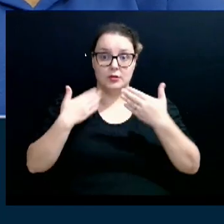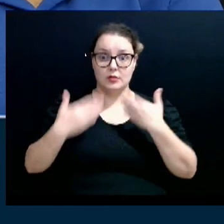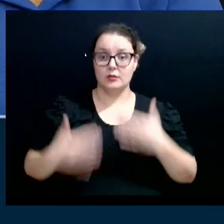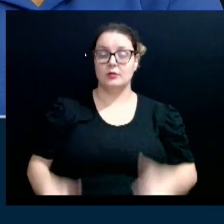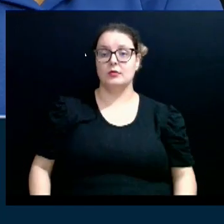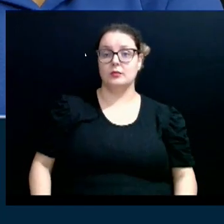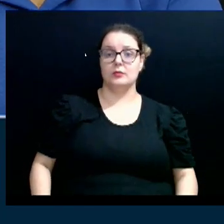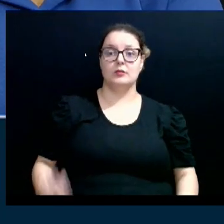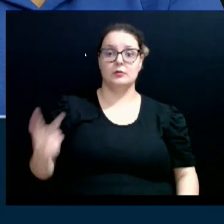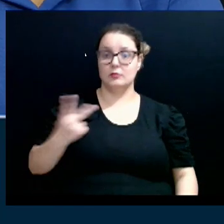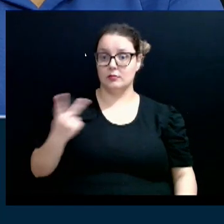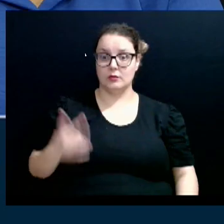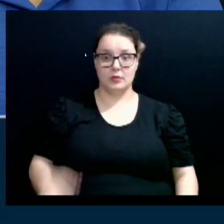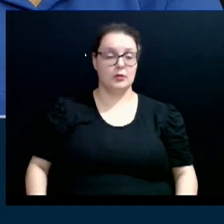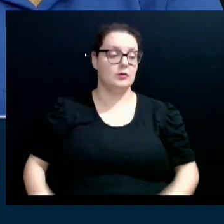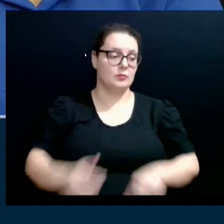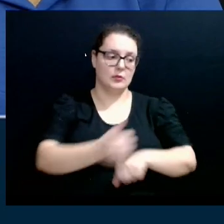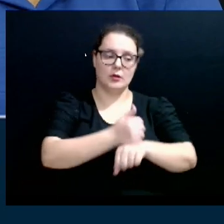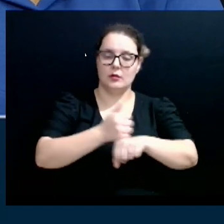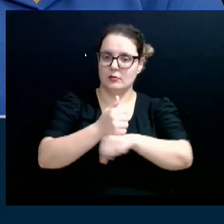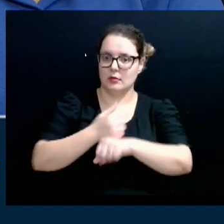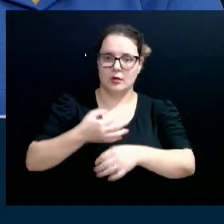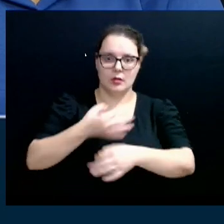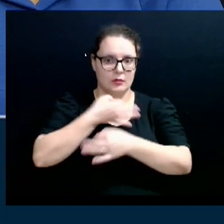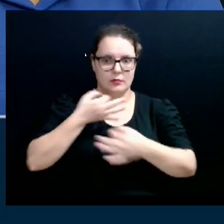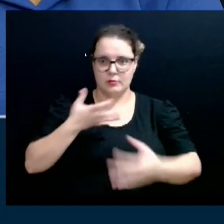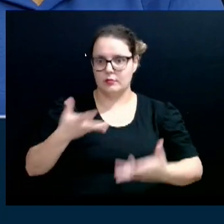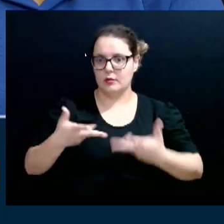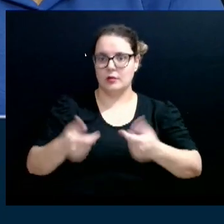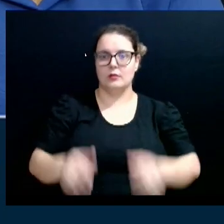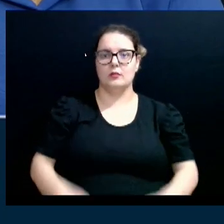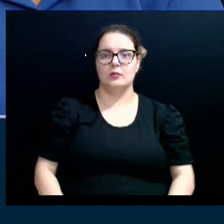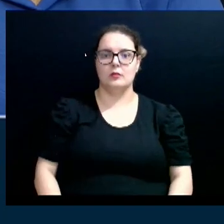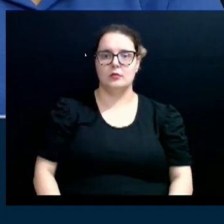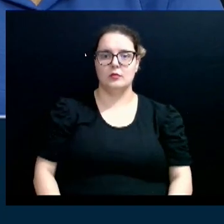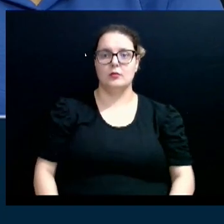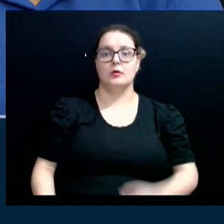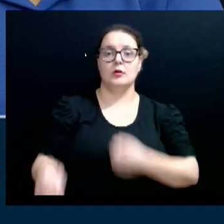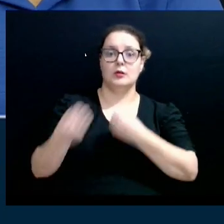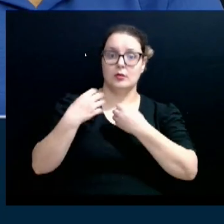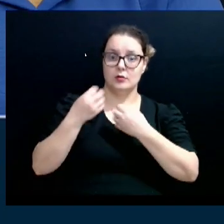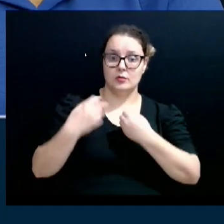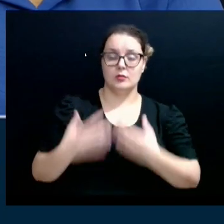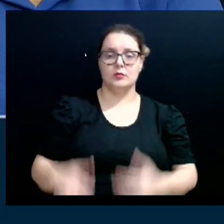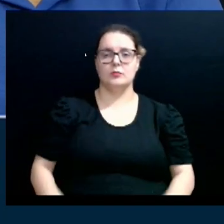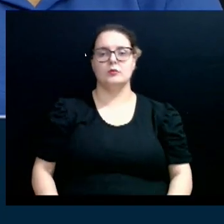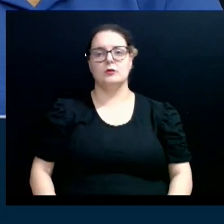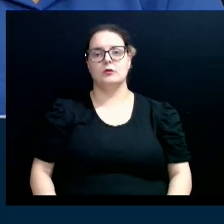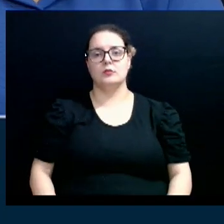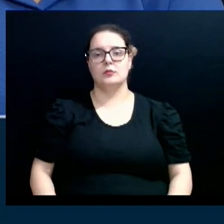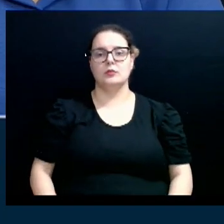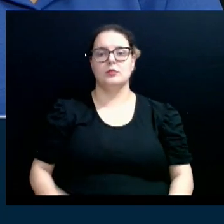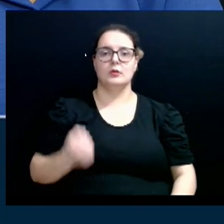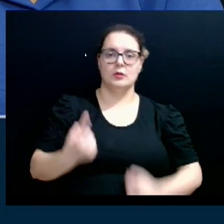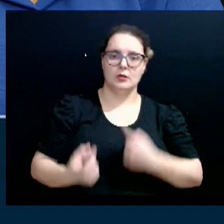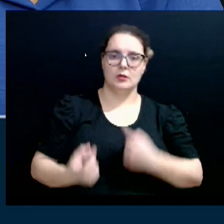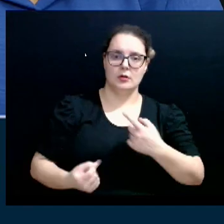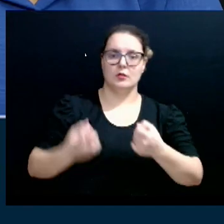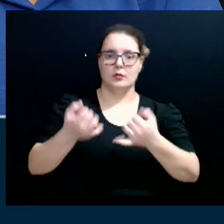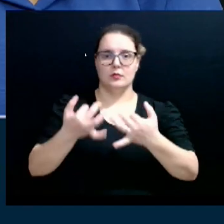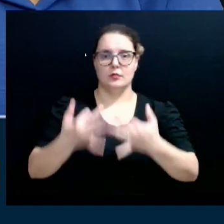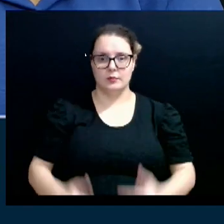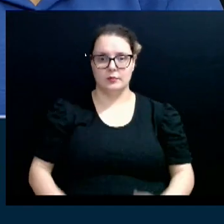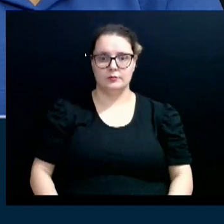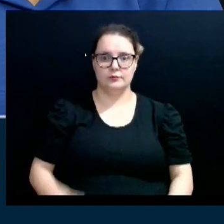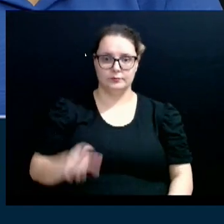duas, profissionais maravilhosas, né? Nos ensinando, nos passando algumas orientações e a importância, né,